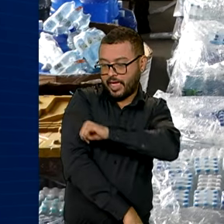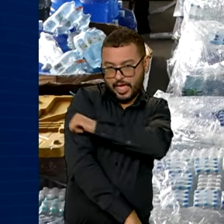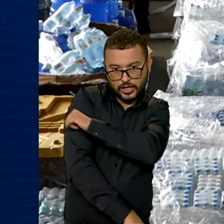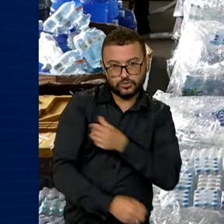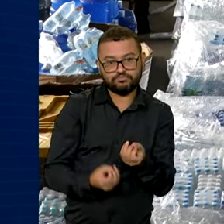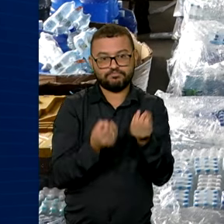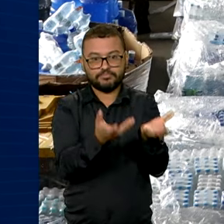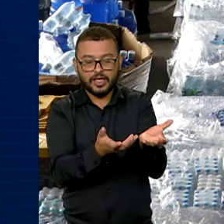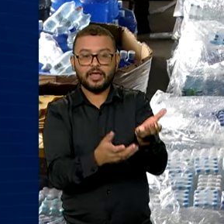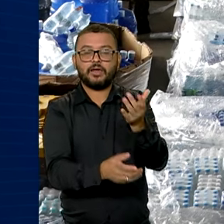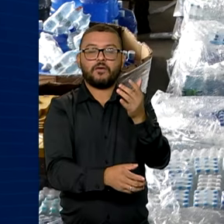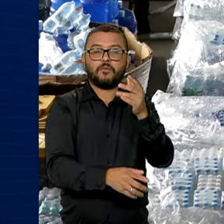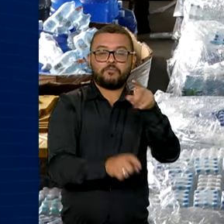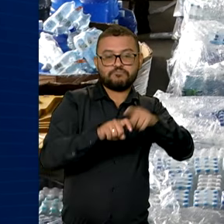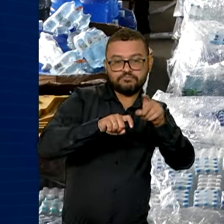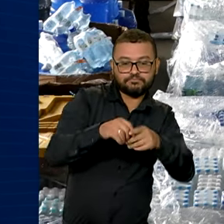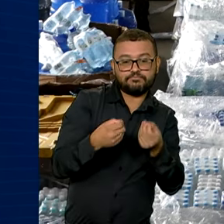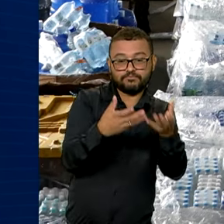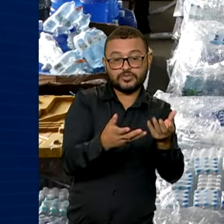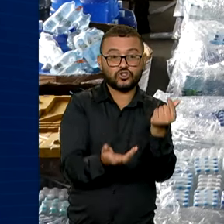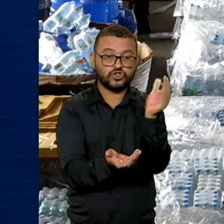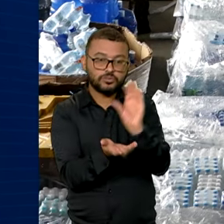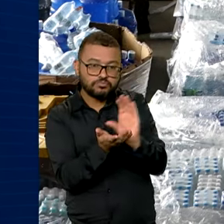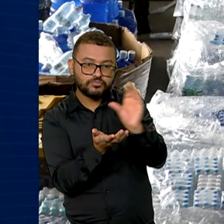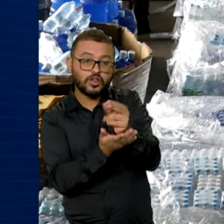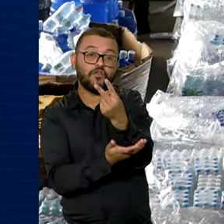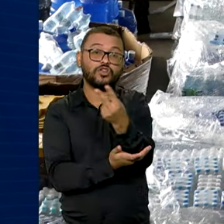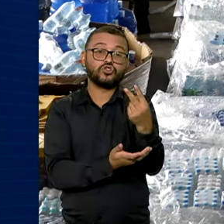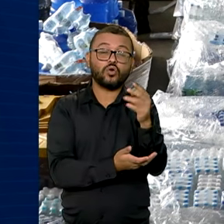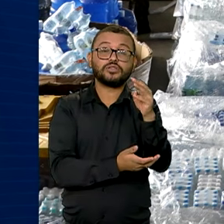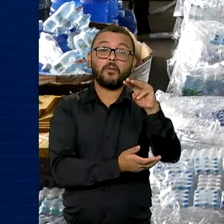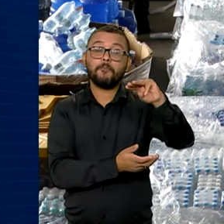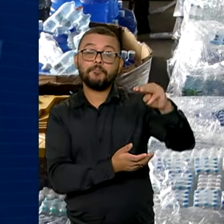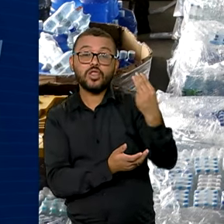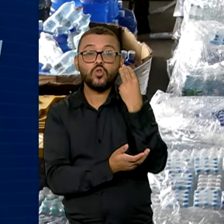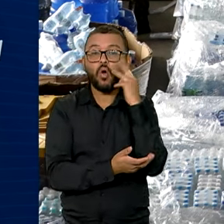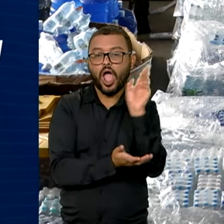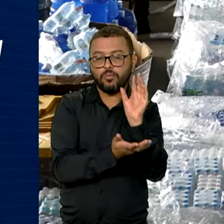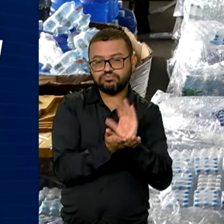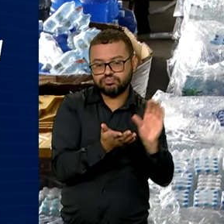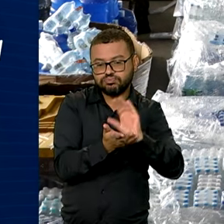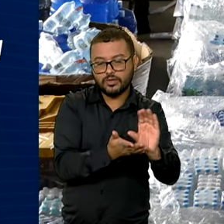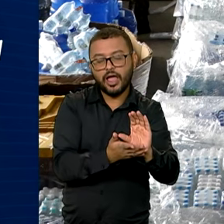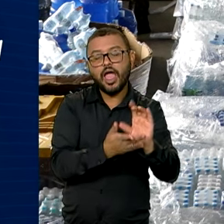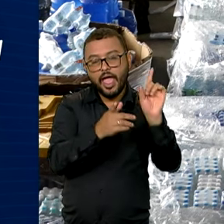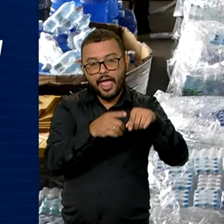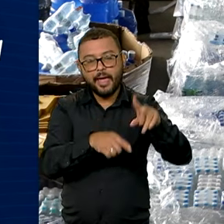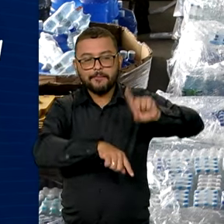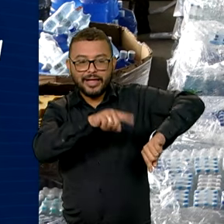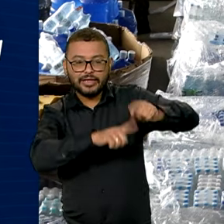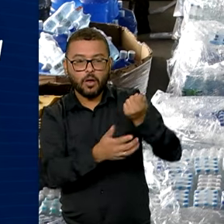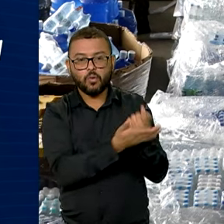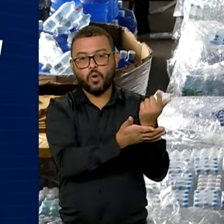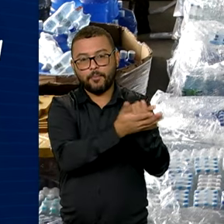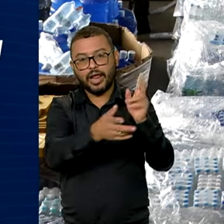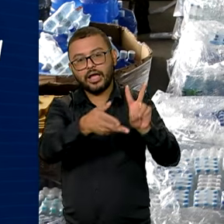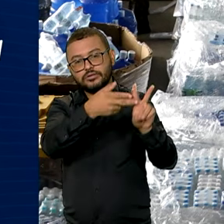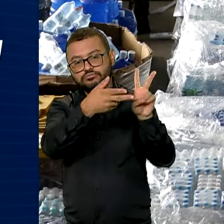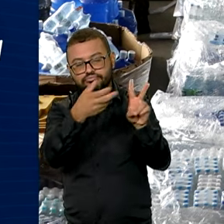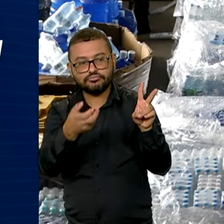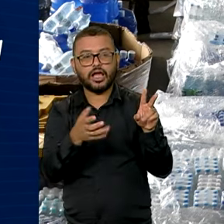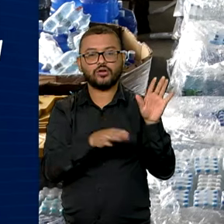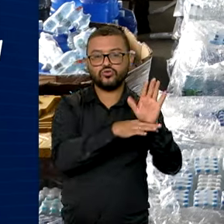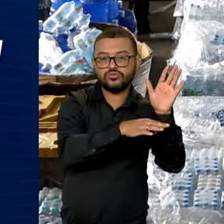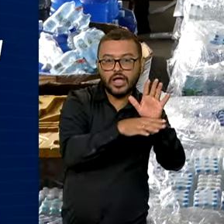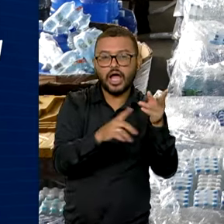vai empenhar recursos de quase 22 milhões de reais. São investimentos para reequipar as unidades de saúde indígenas e